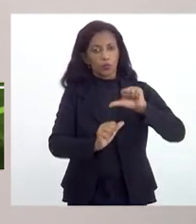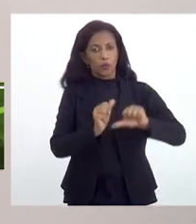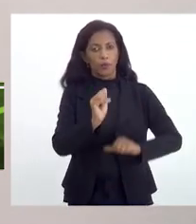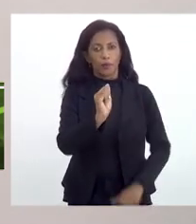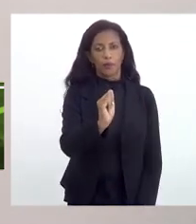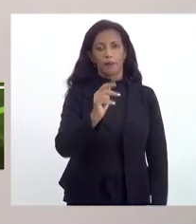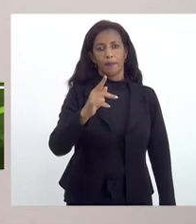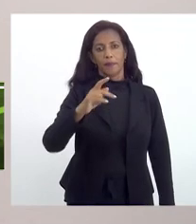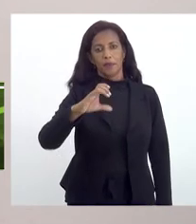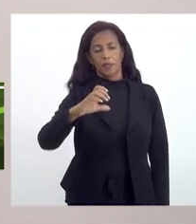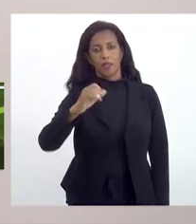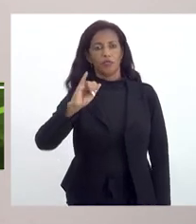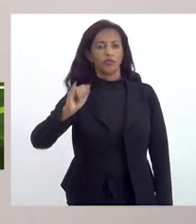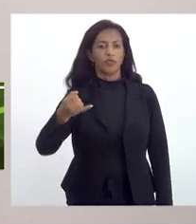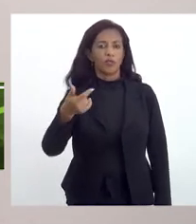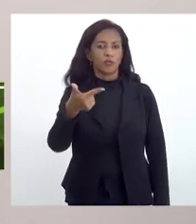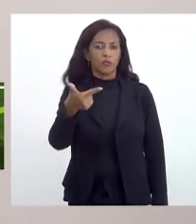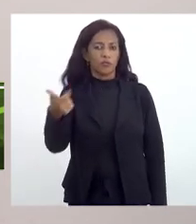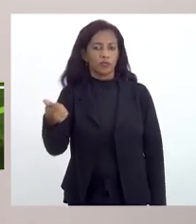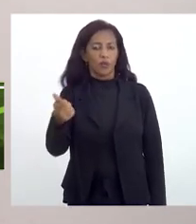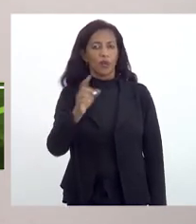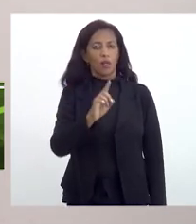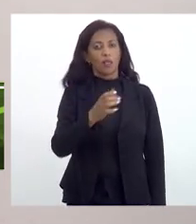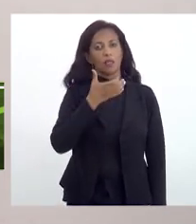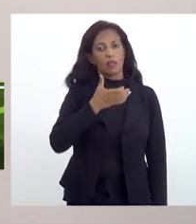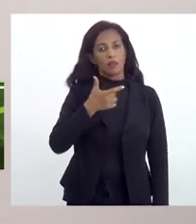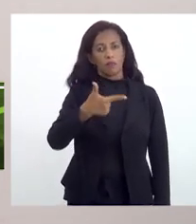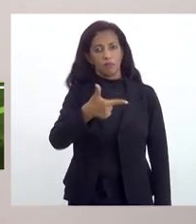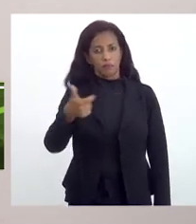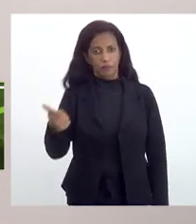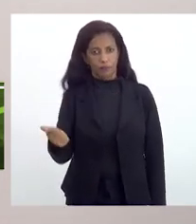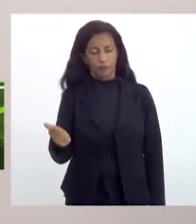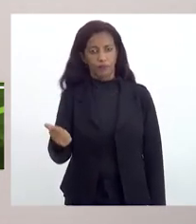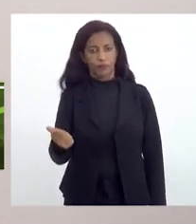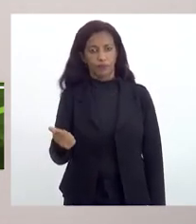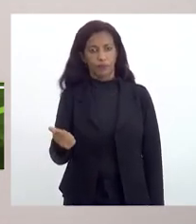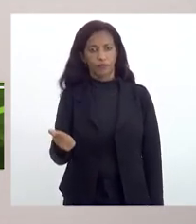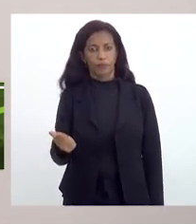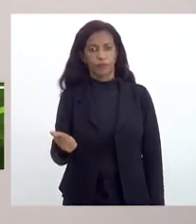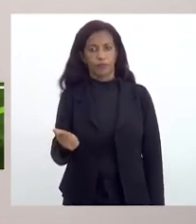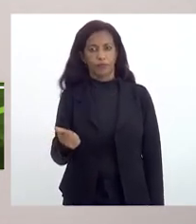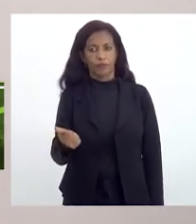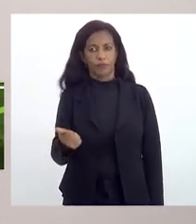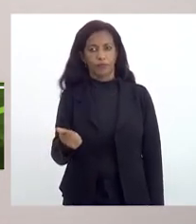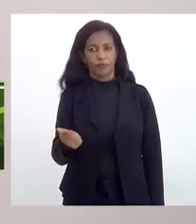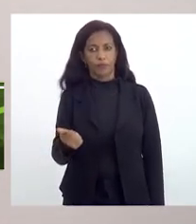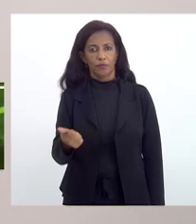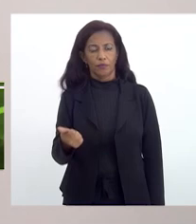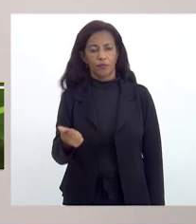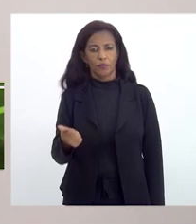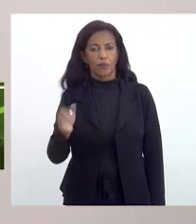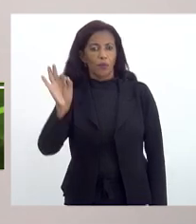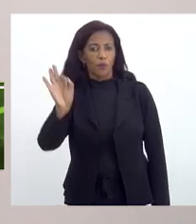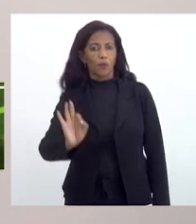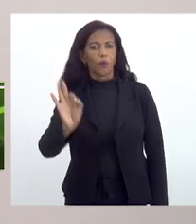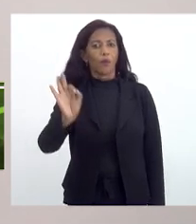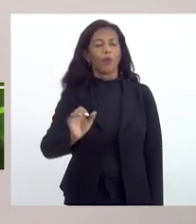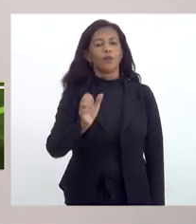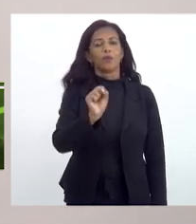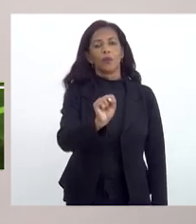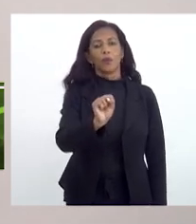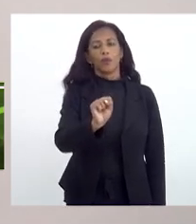IPCA de janeiro de 21 a dezembro de 21, o percentual seria de 8